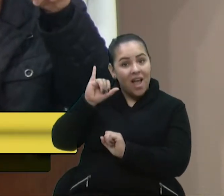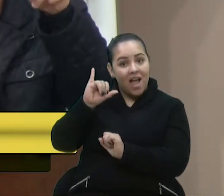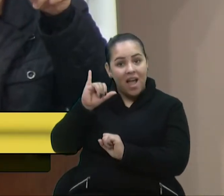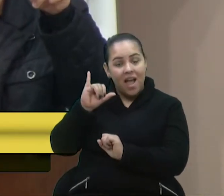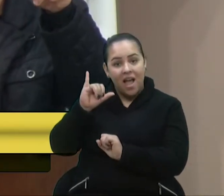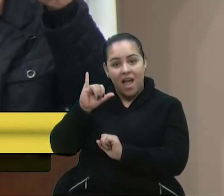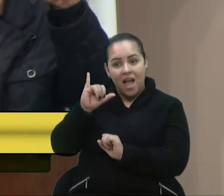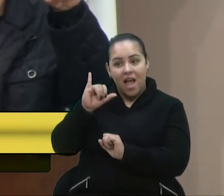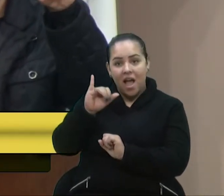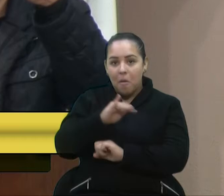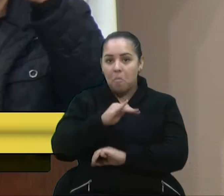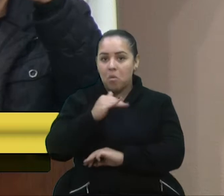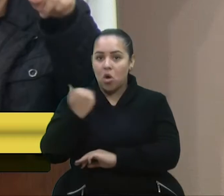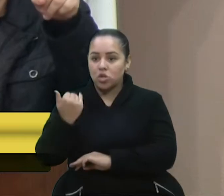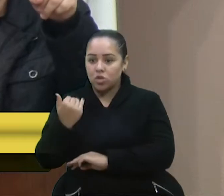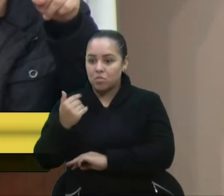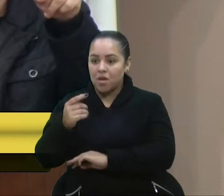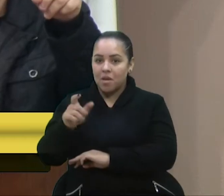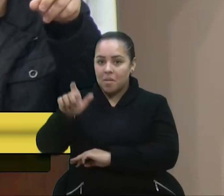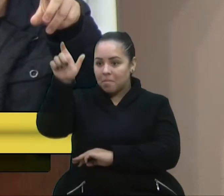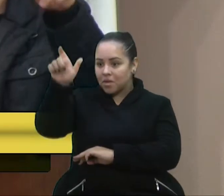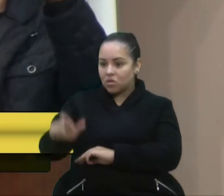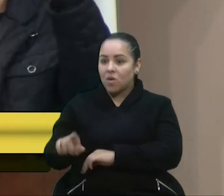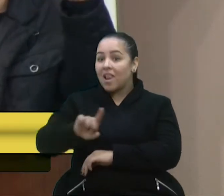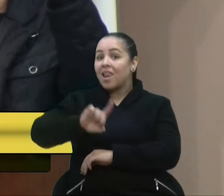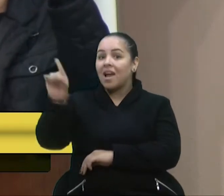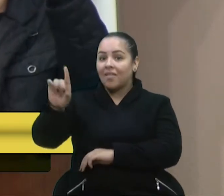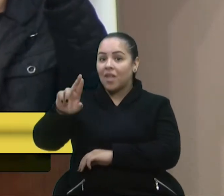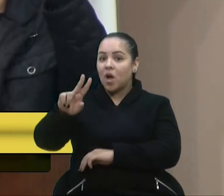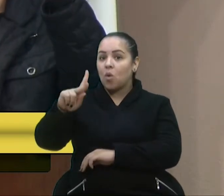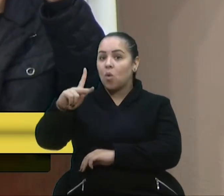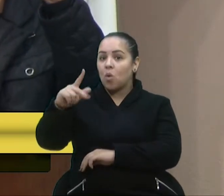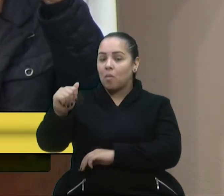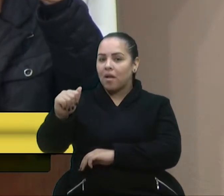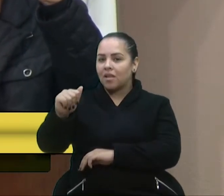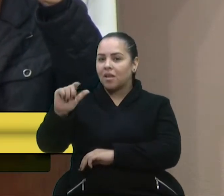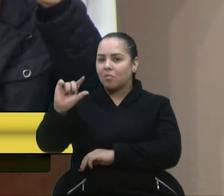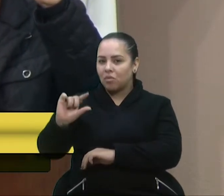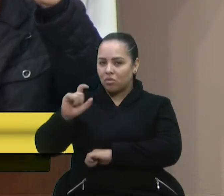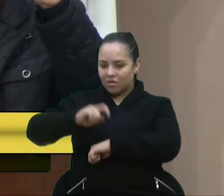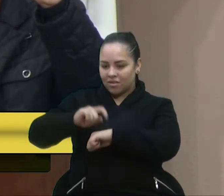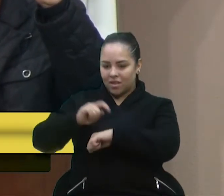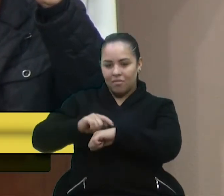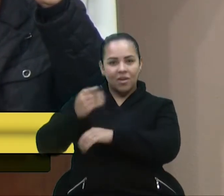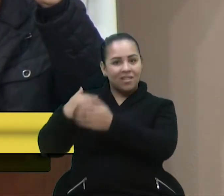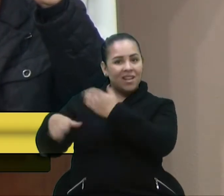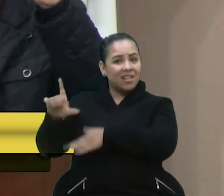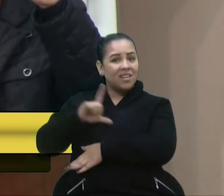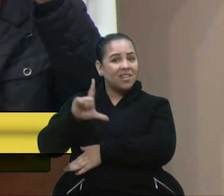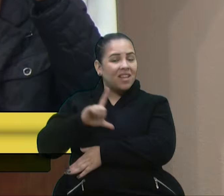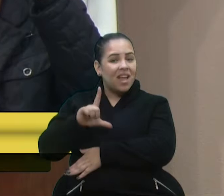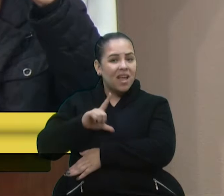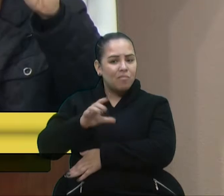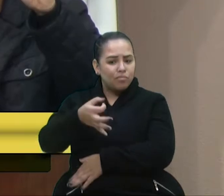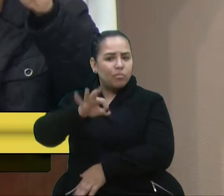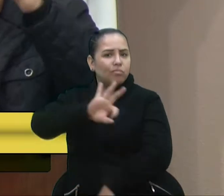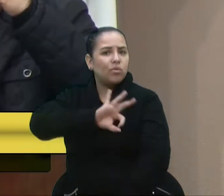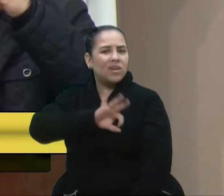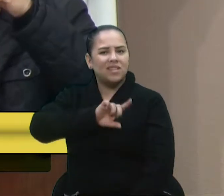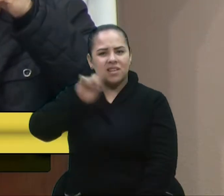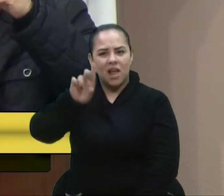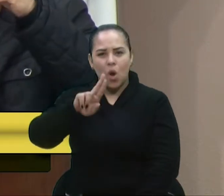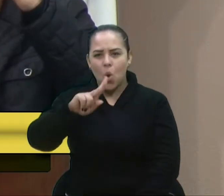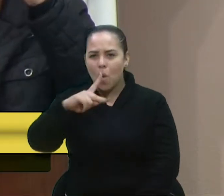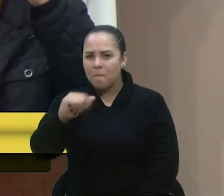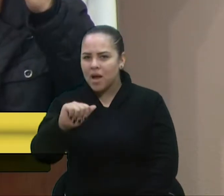um cidadão, um agente penitenciário na UPA Zona Norte, que até pouco tempo atrás tinha Guarda Municipal? Líder do